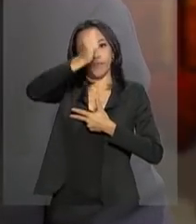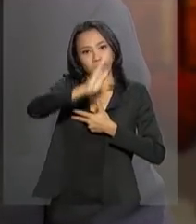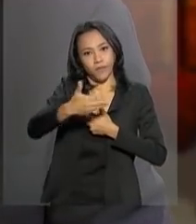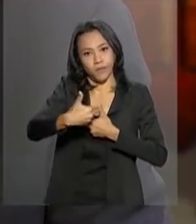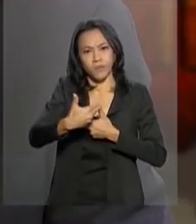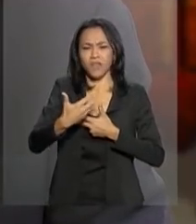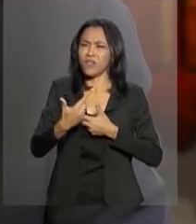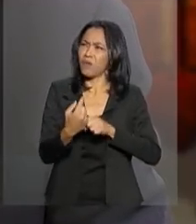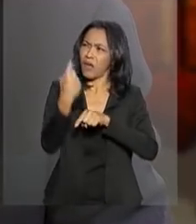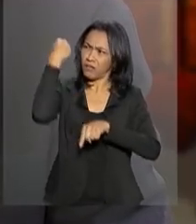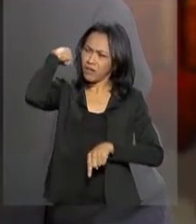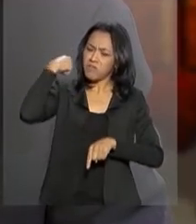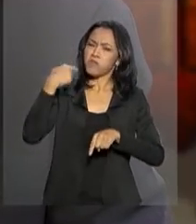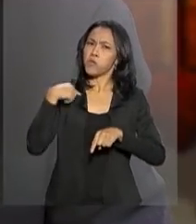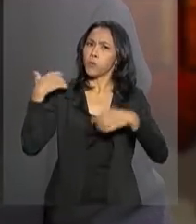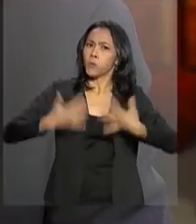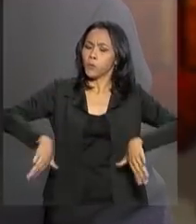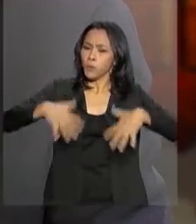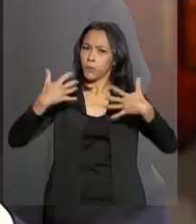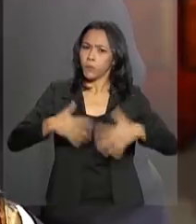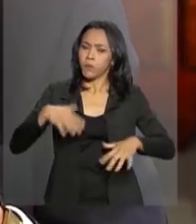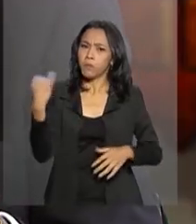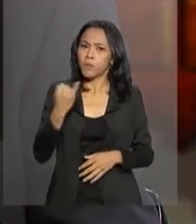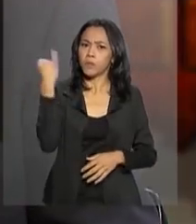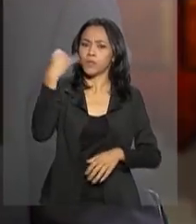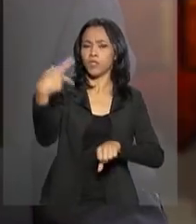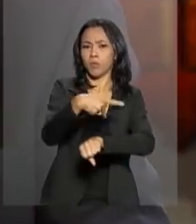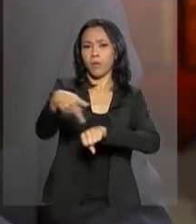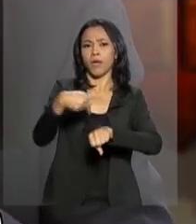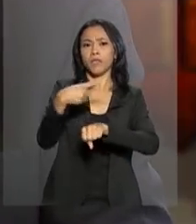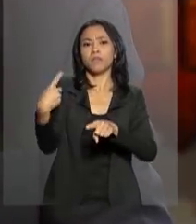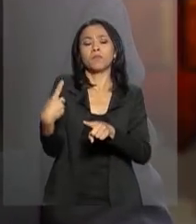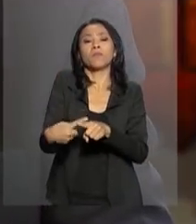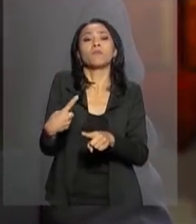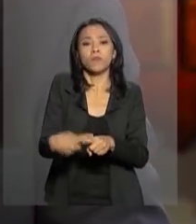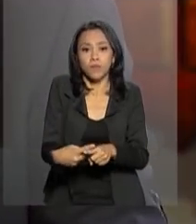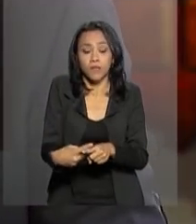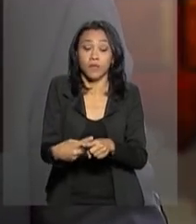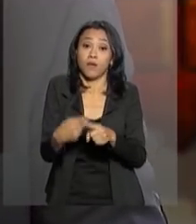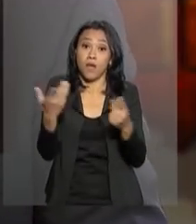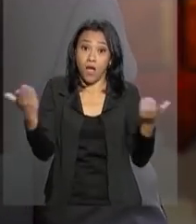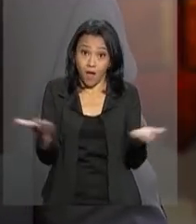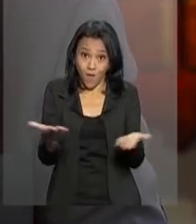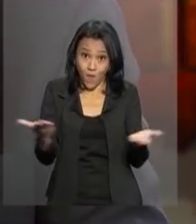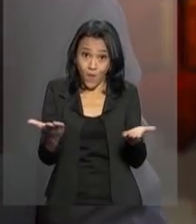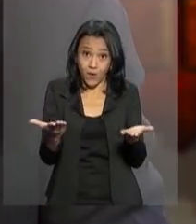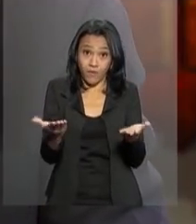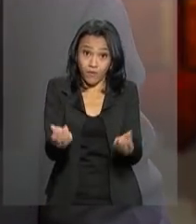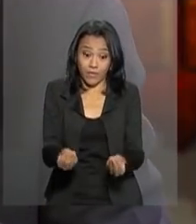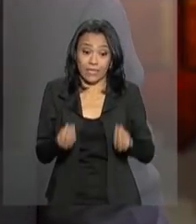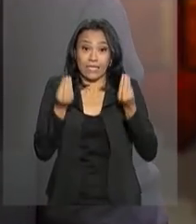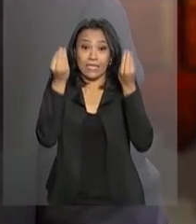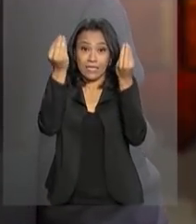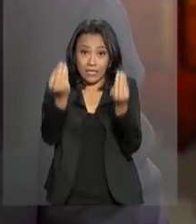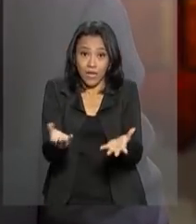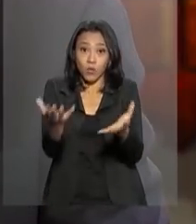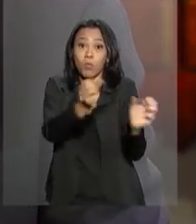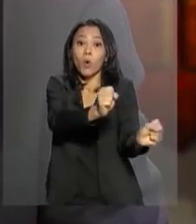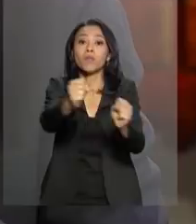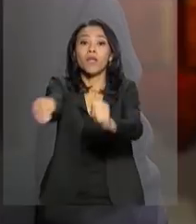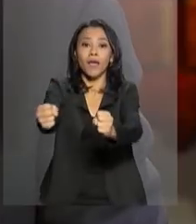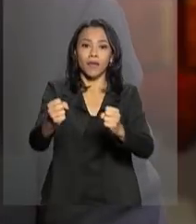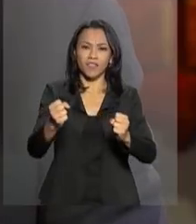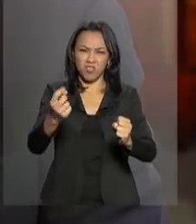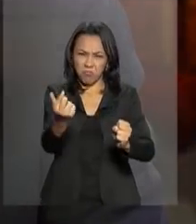foi um momento muito rico para o país, porque devolvia, digamos assim, a soberania, quer dizer, aquele poder